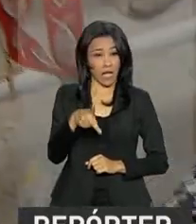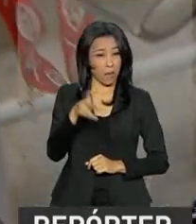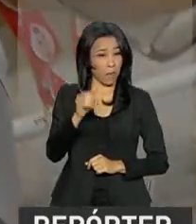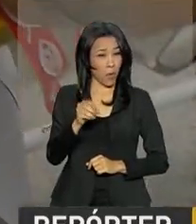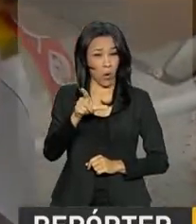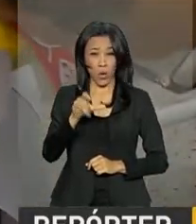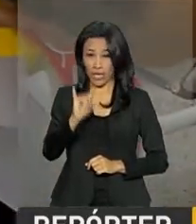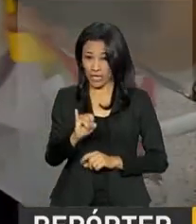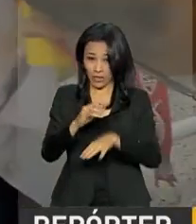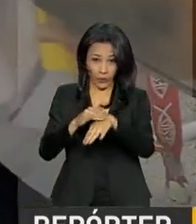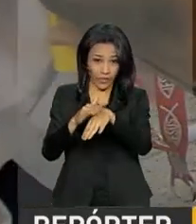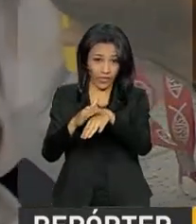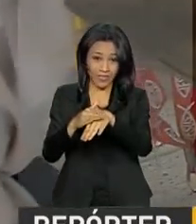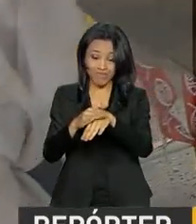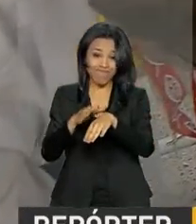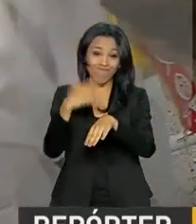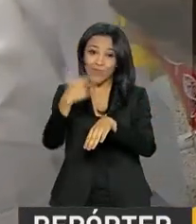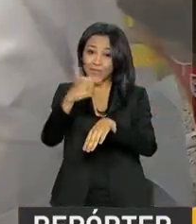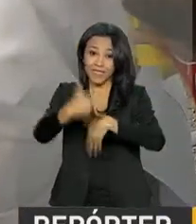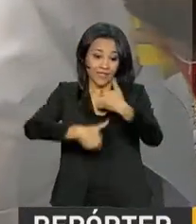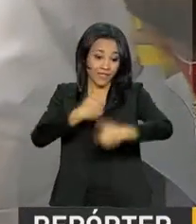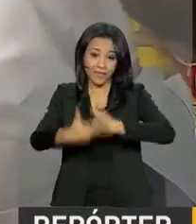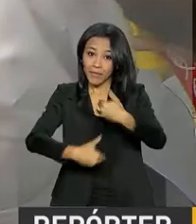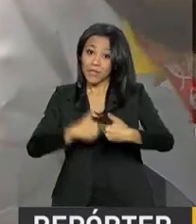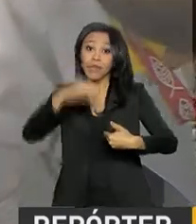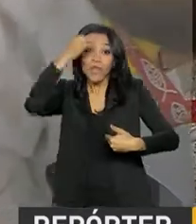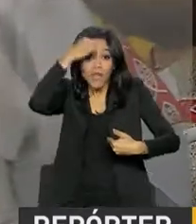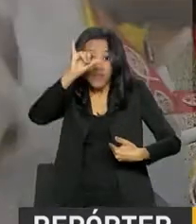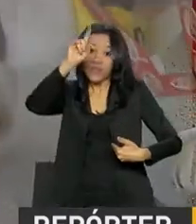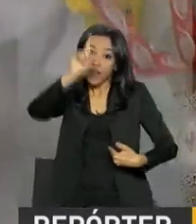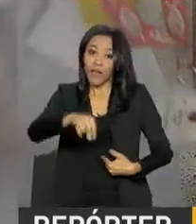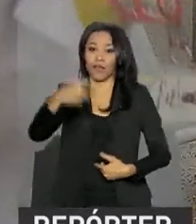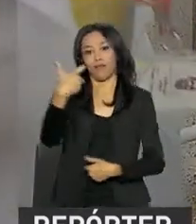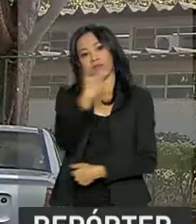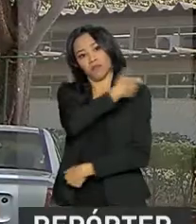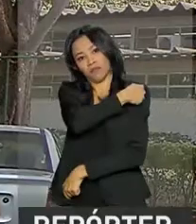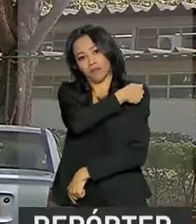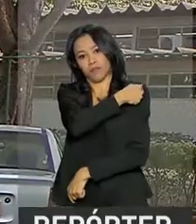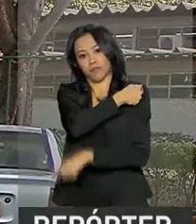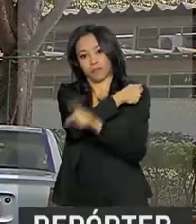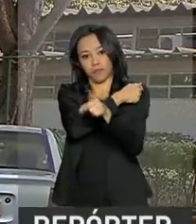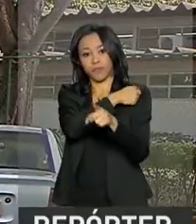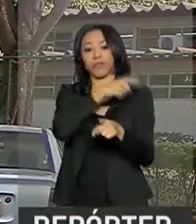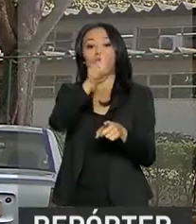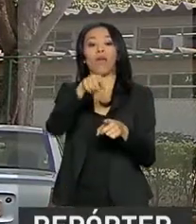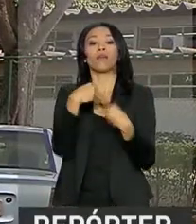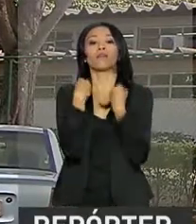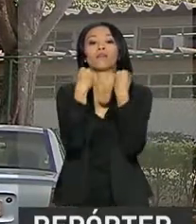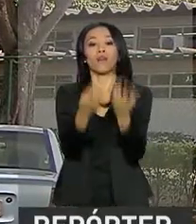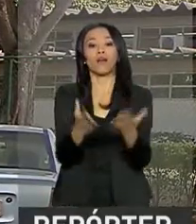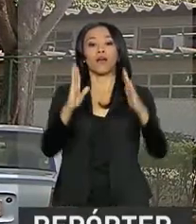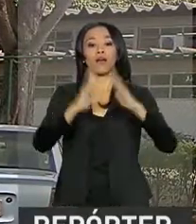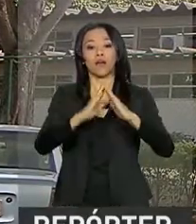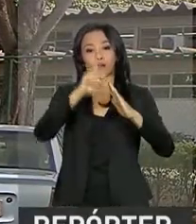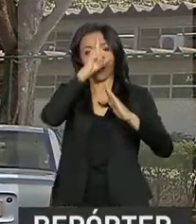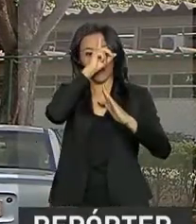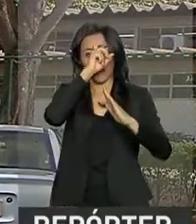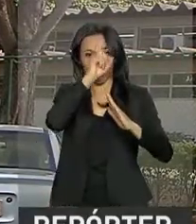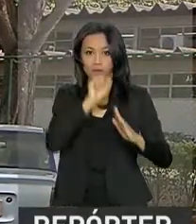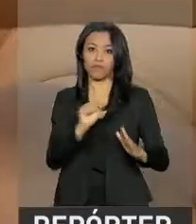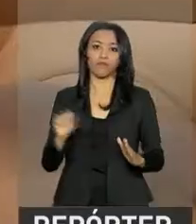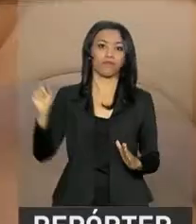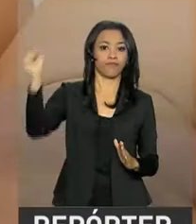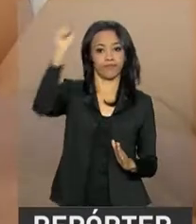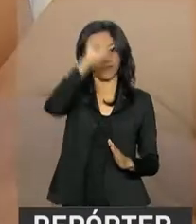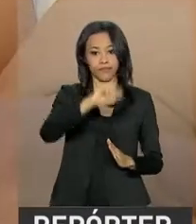tratamento específico ea forma mais eficaz de evitar a doença é a vacinação as doses são dados nos postos da rede municipal de